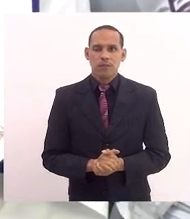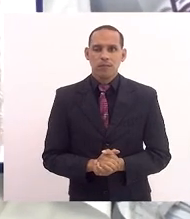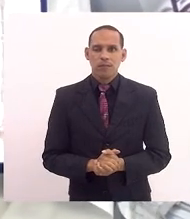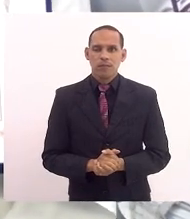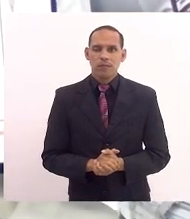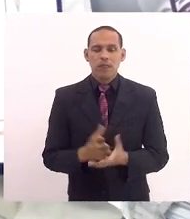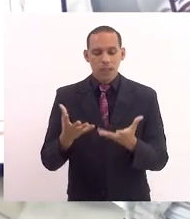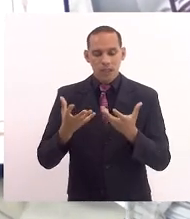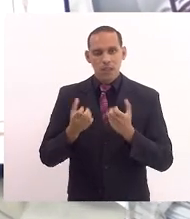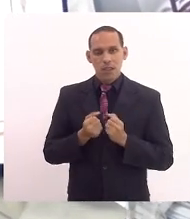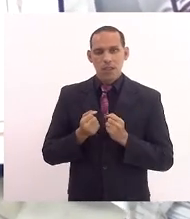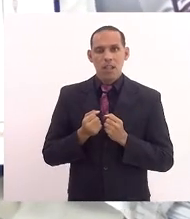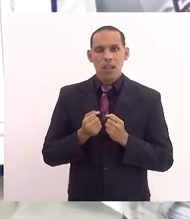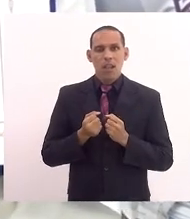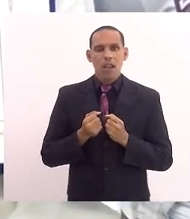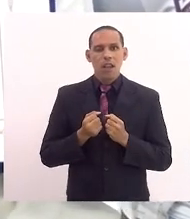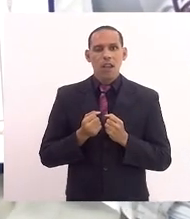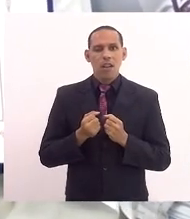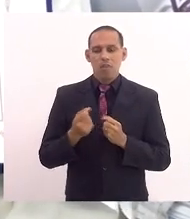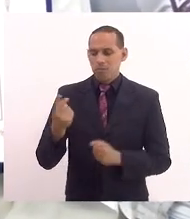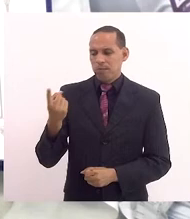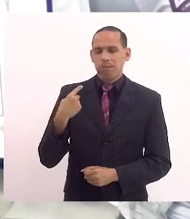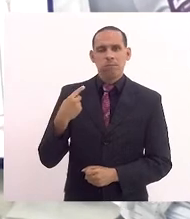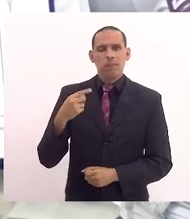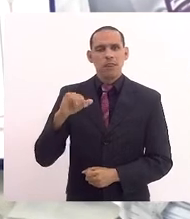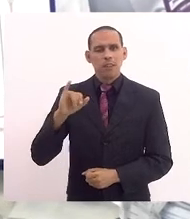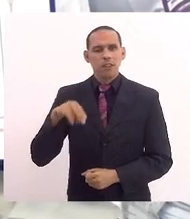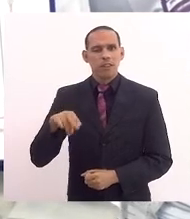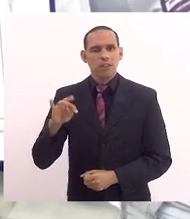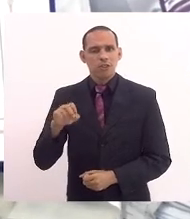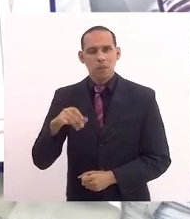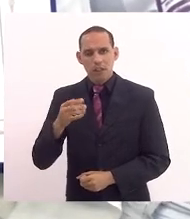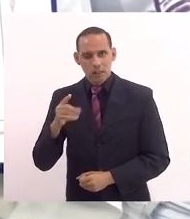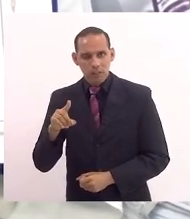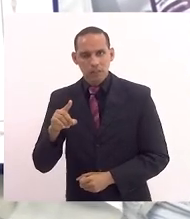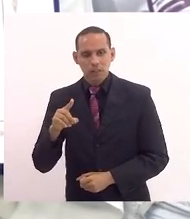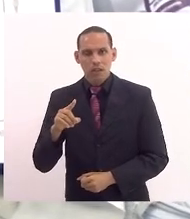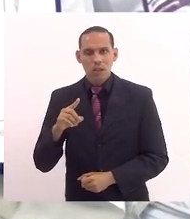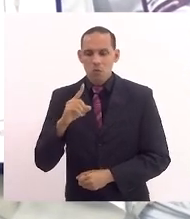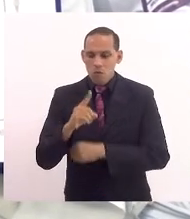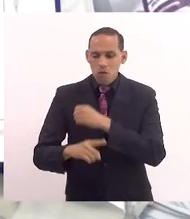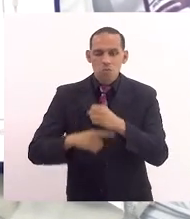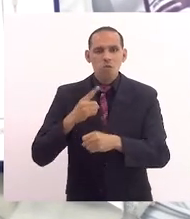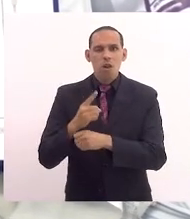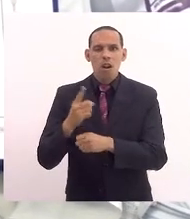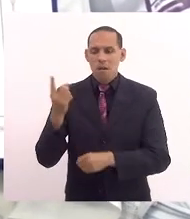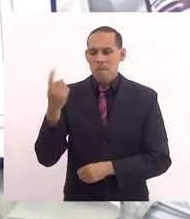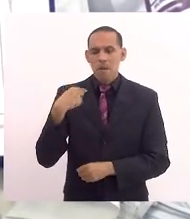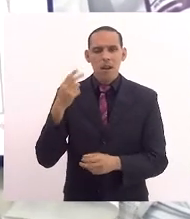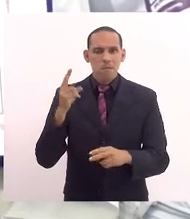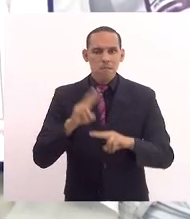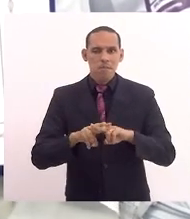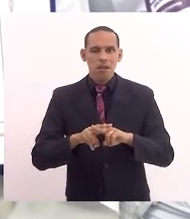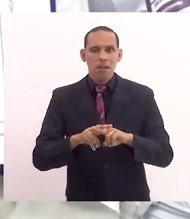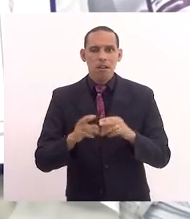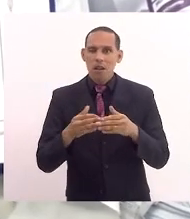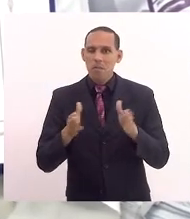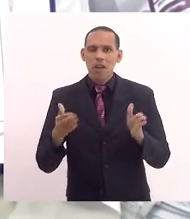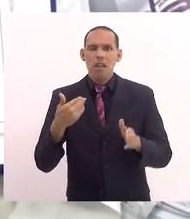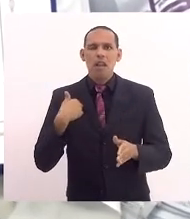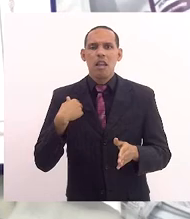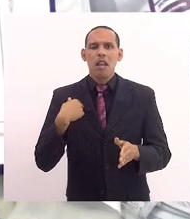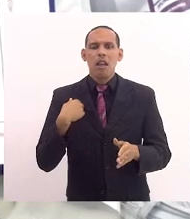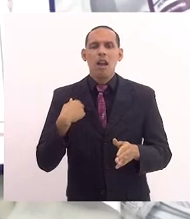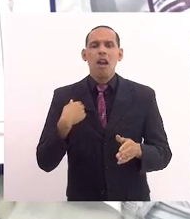Recebi uma intimação um ano depois. Fiquei com um ano com mandato de prisão aberto. Por sorte, não fui parado numa